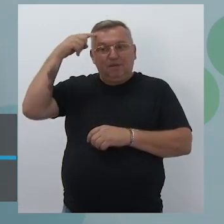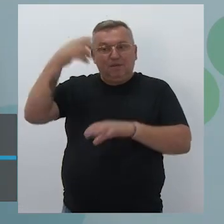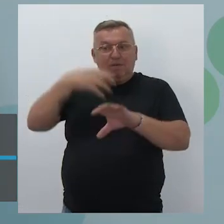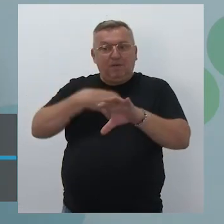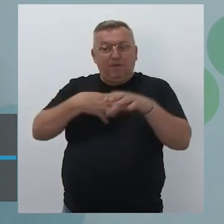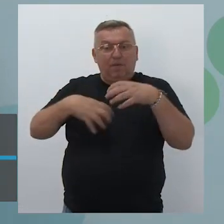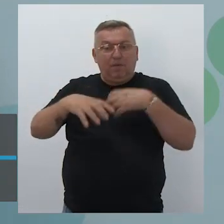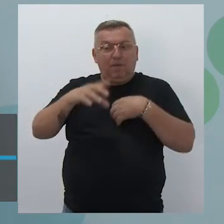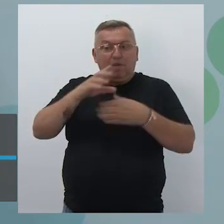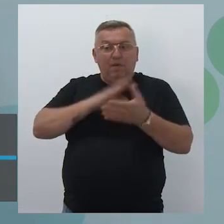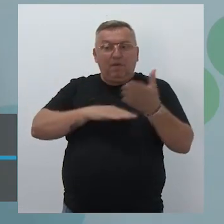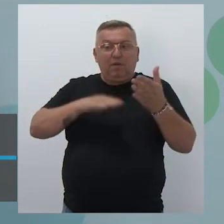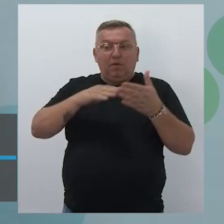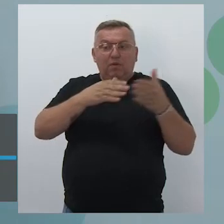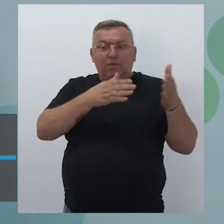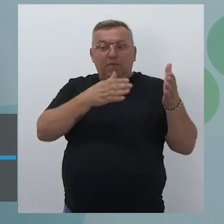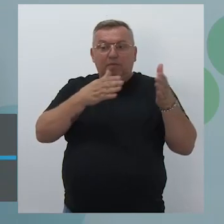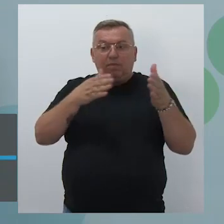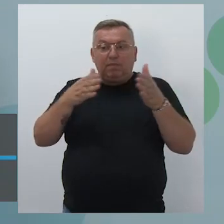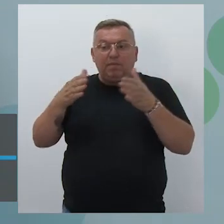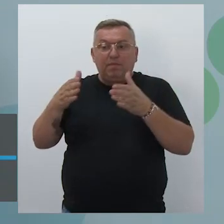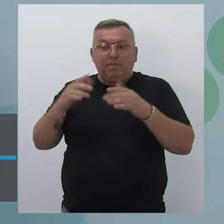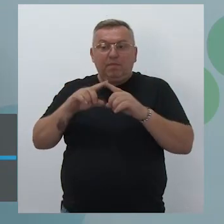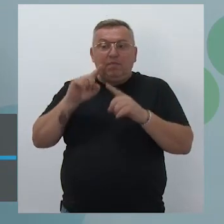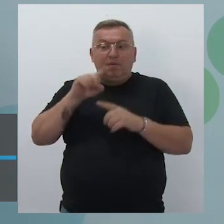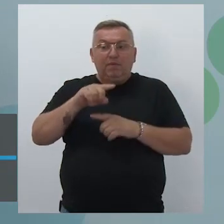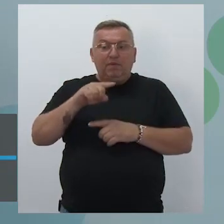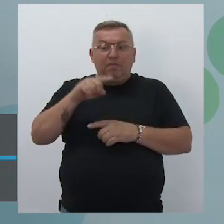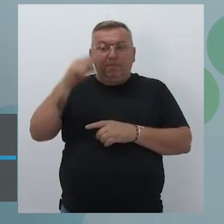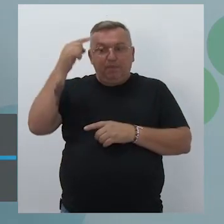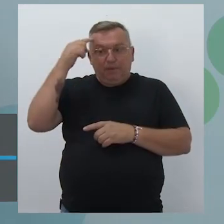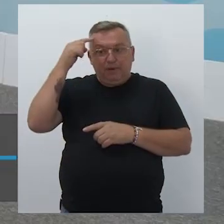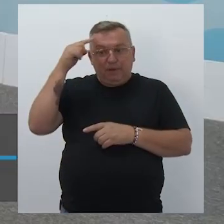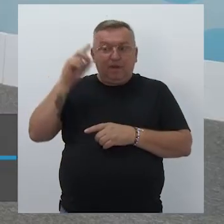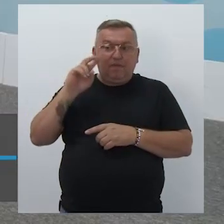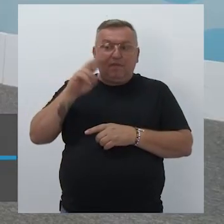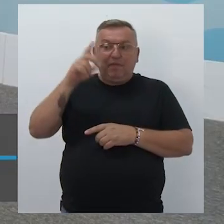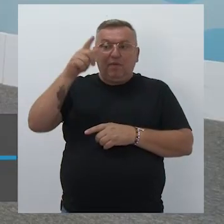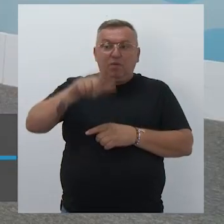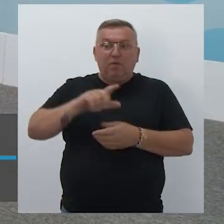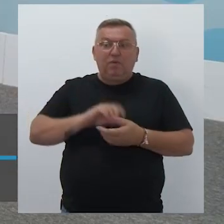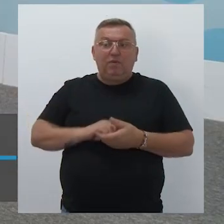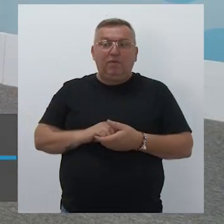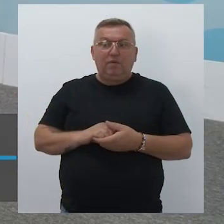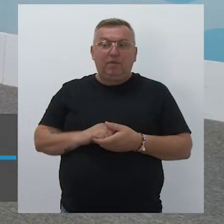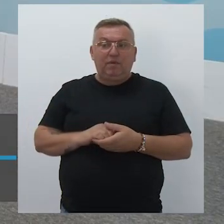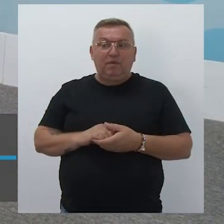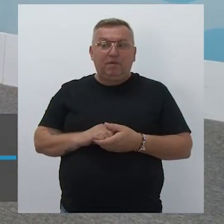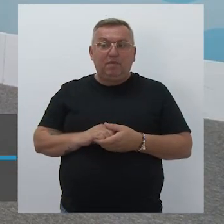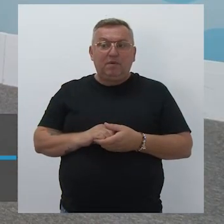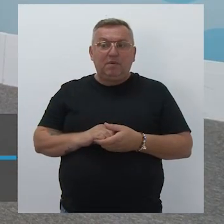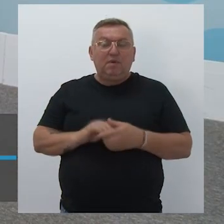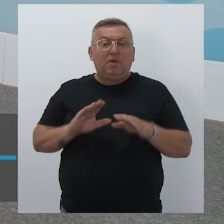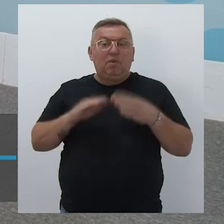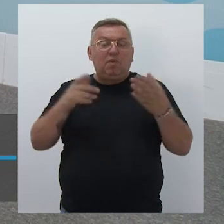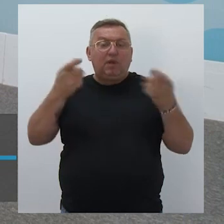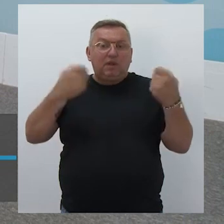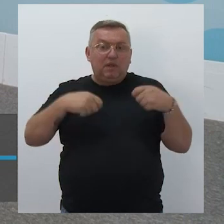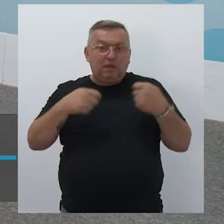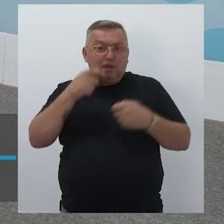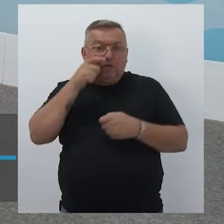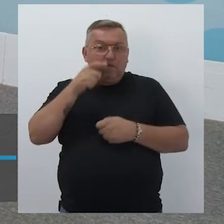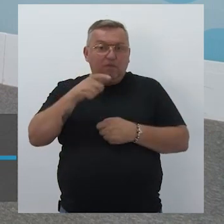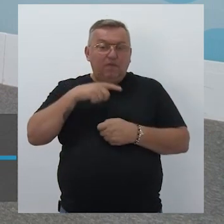Tem todo um espectro para você enxergar o outro, né? Com as suas necessidades de acordo